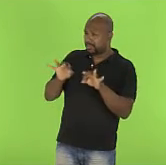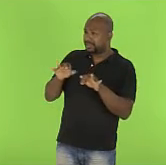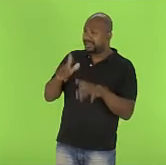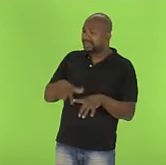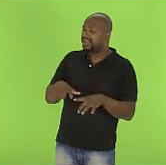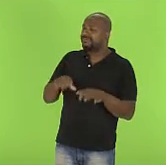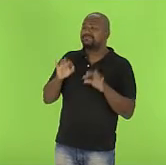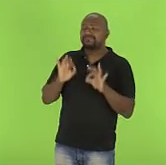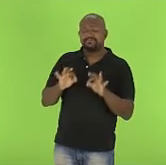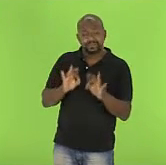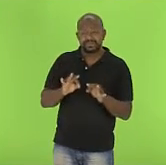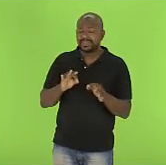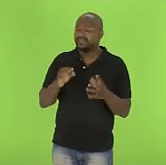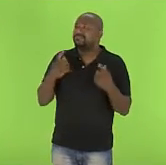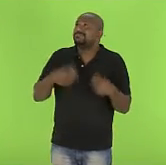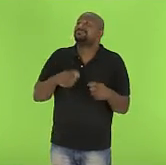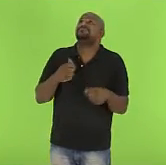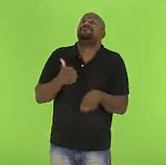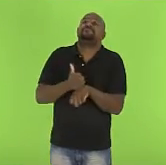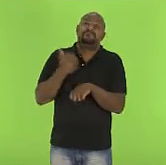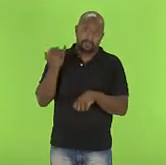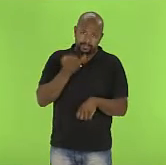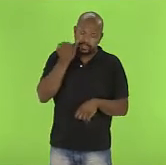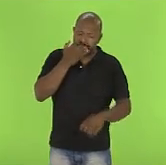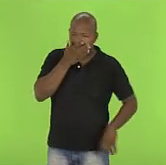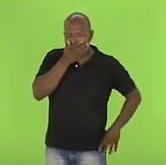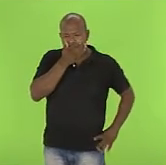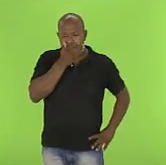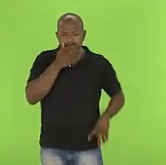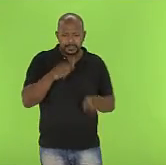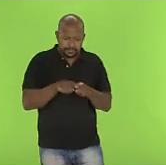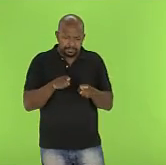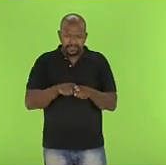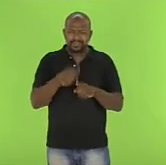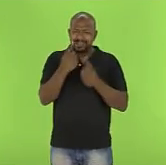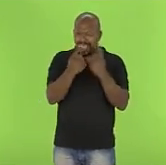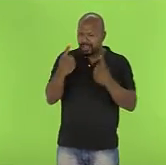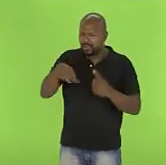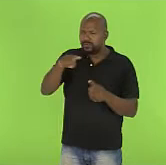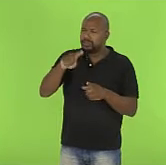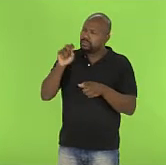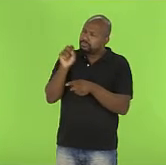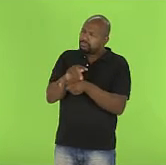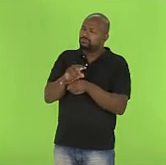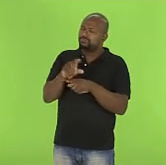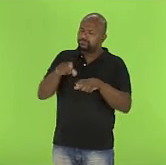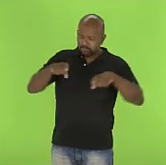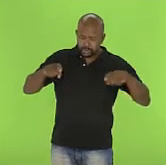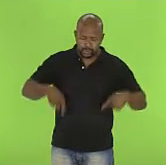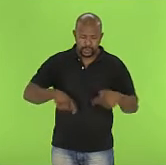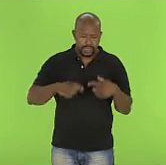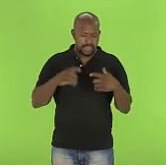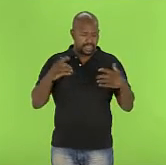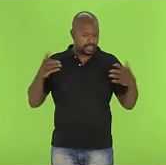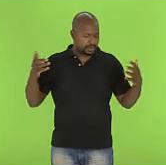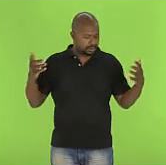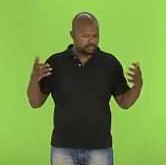era essencial, era fundamental, era indispensável. E, além disso, cada um que entrou